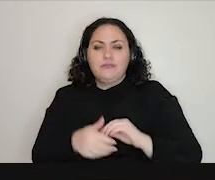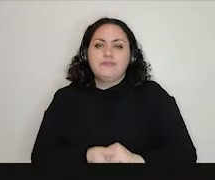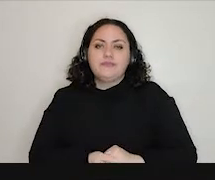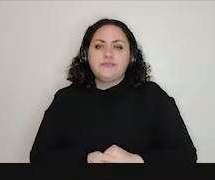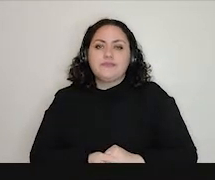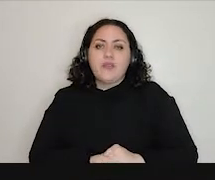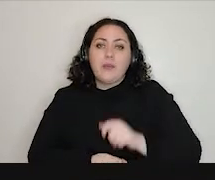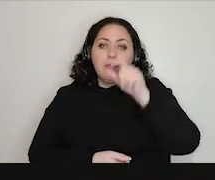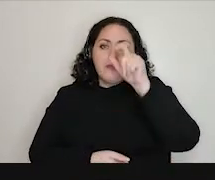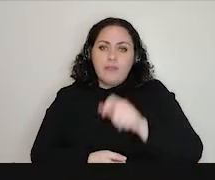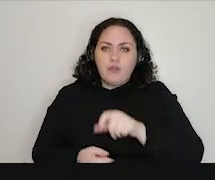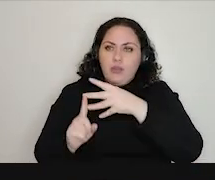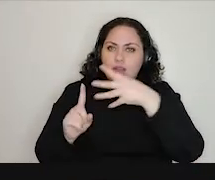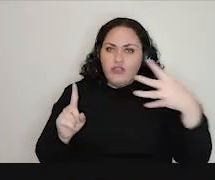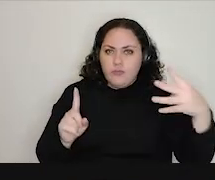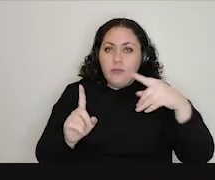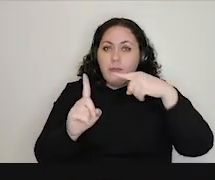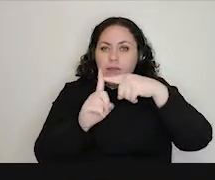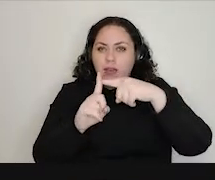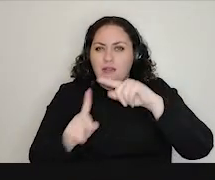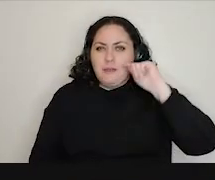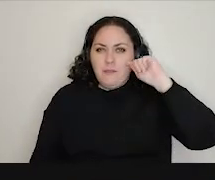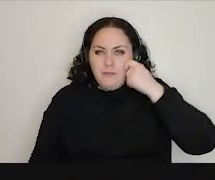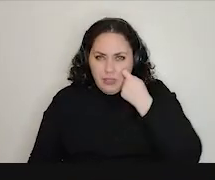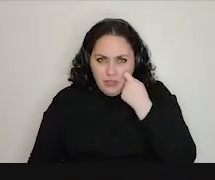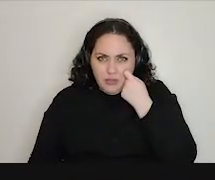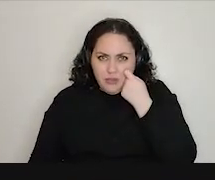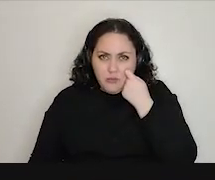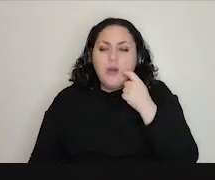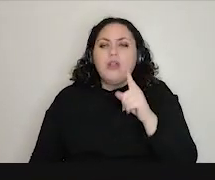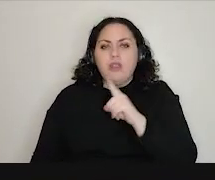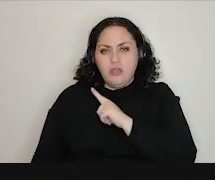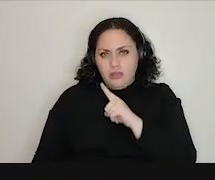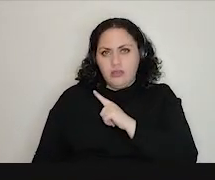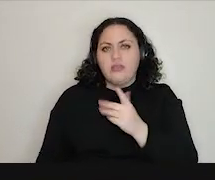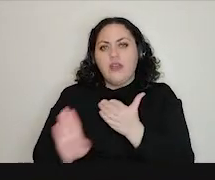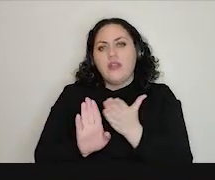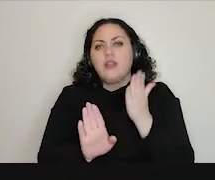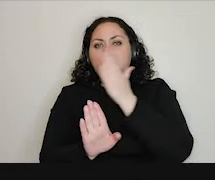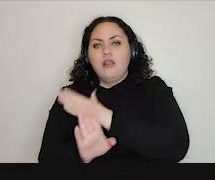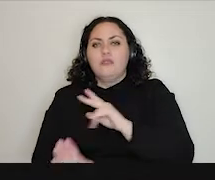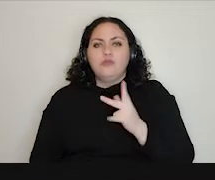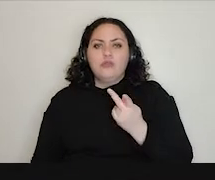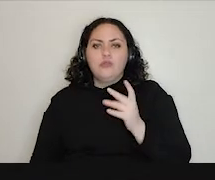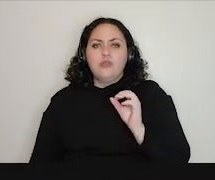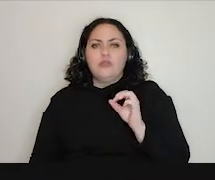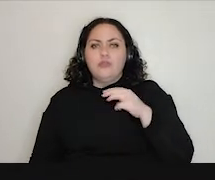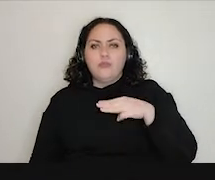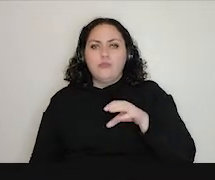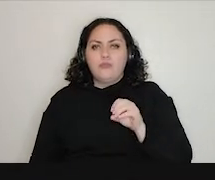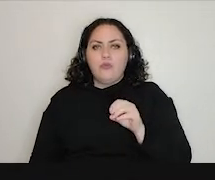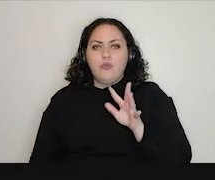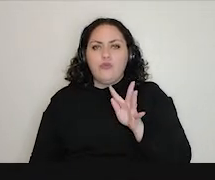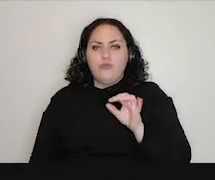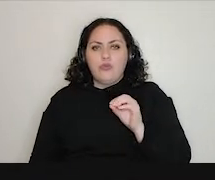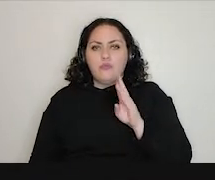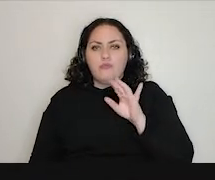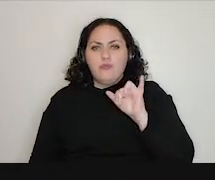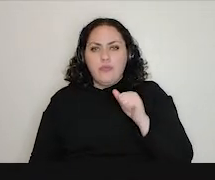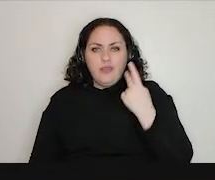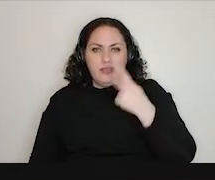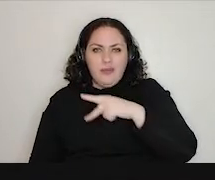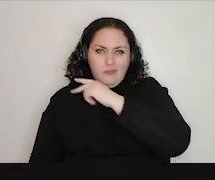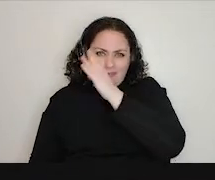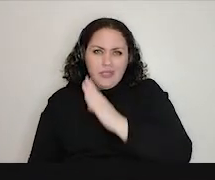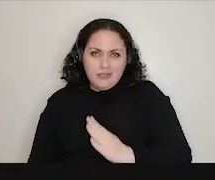que é preto, né, além dele ter que lidar com toda a questão da estrutura homofóbica que existe no nosso país,